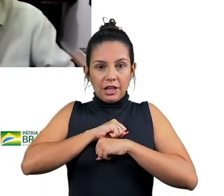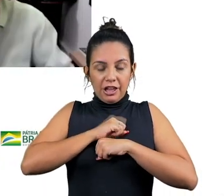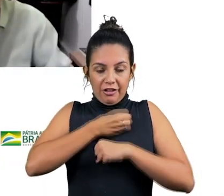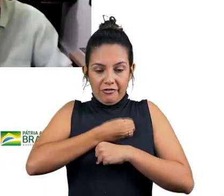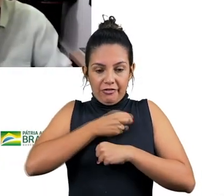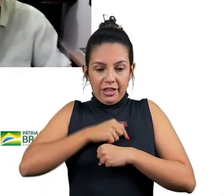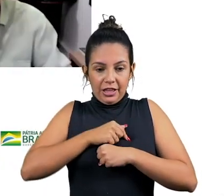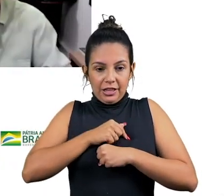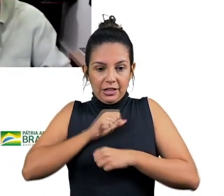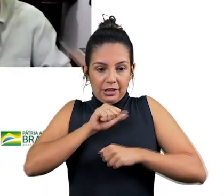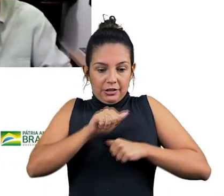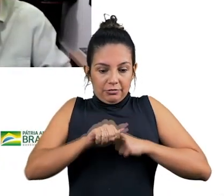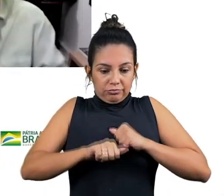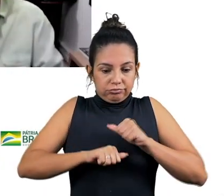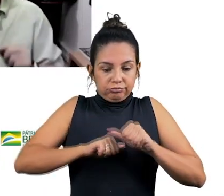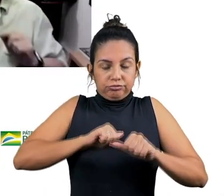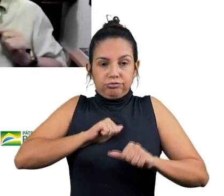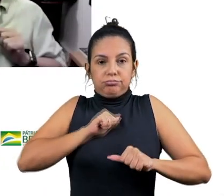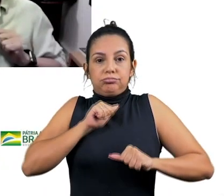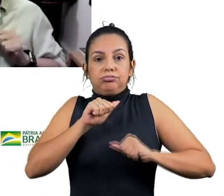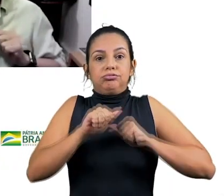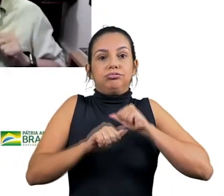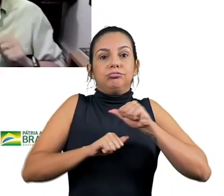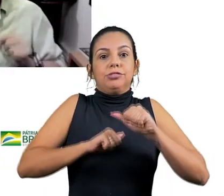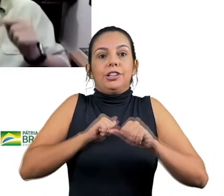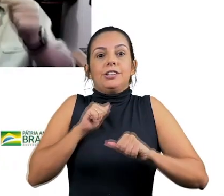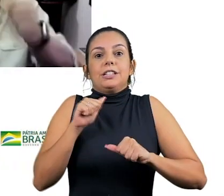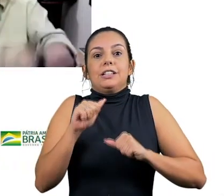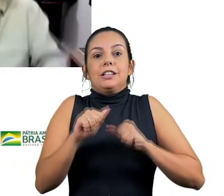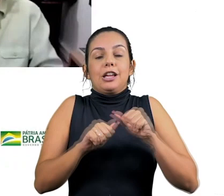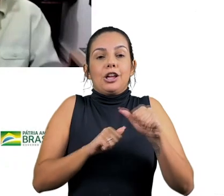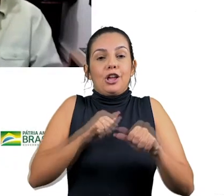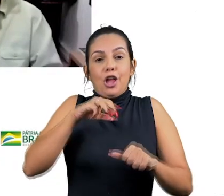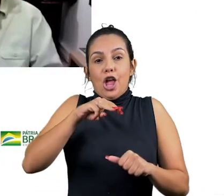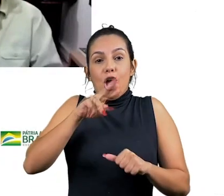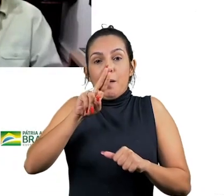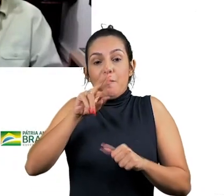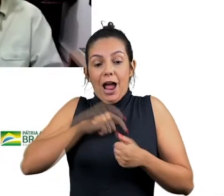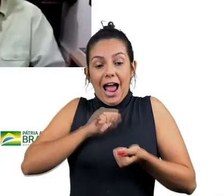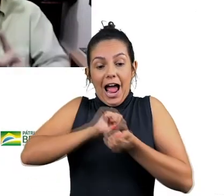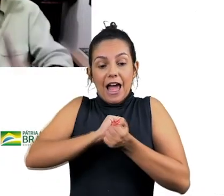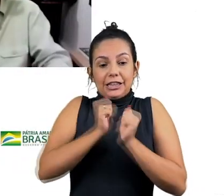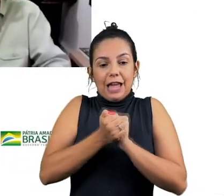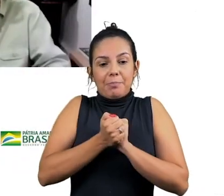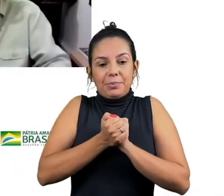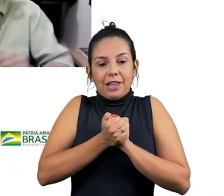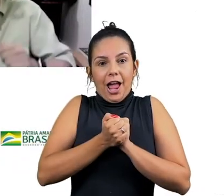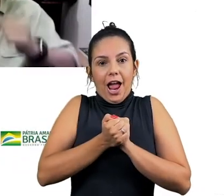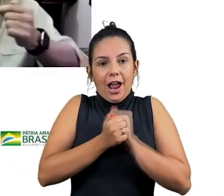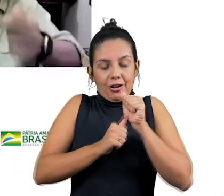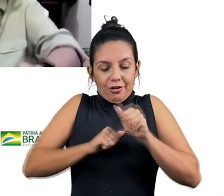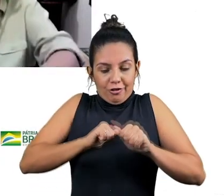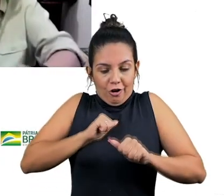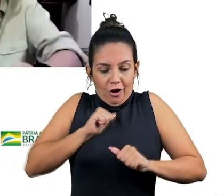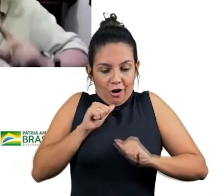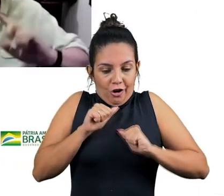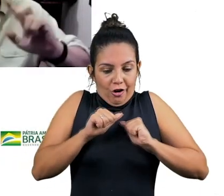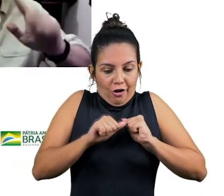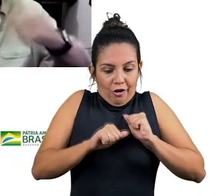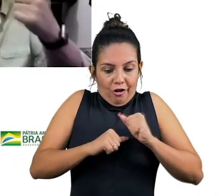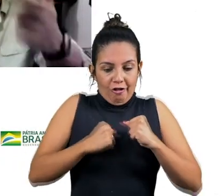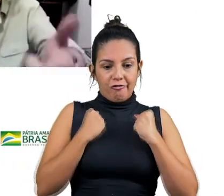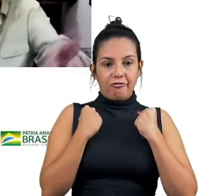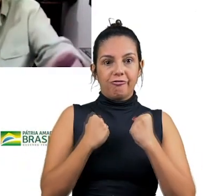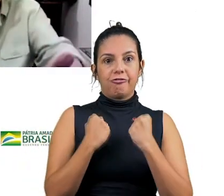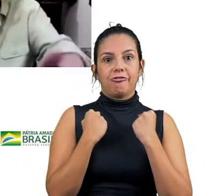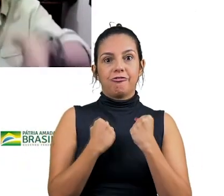sobreviver. É darwinismo puro. O que ele faz? Ele vai se adaptar ao nosso ecossistema. E aí ele vira um ser imperialista.